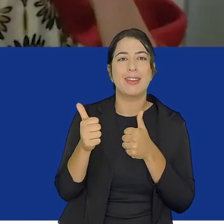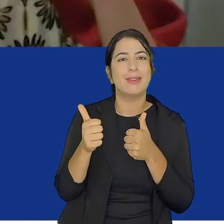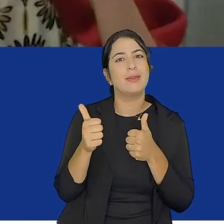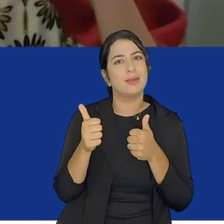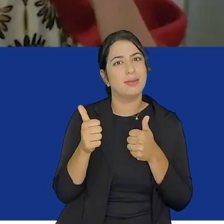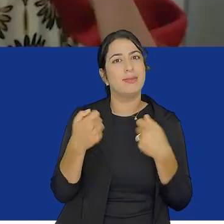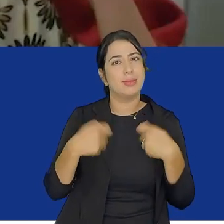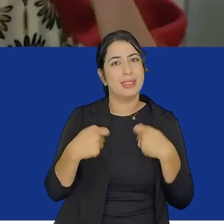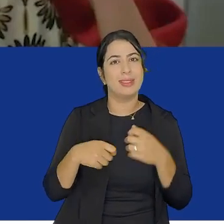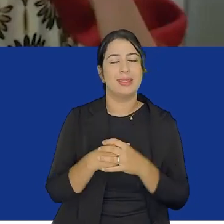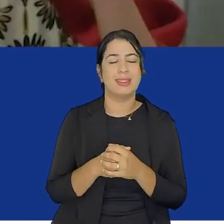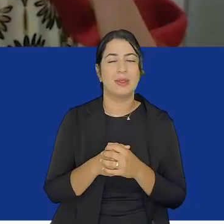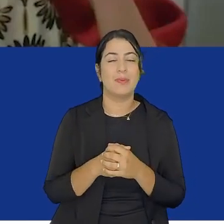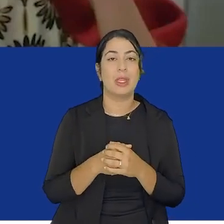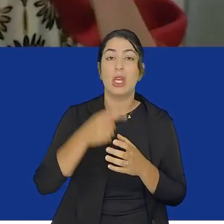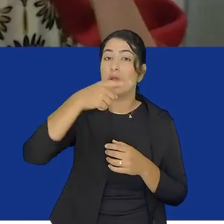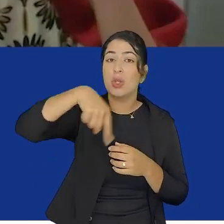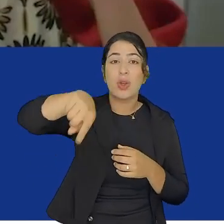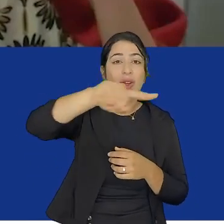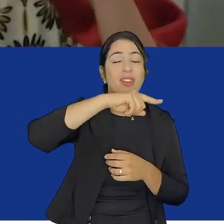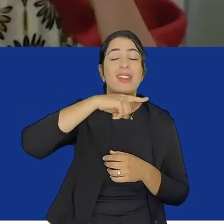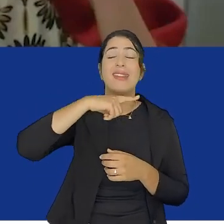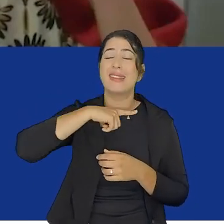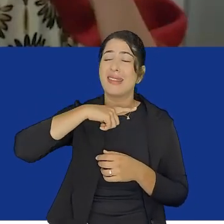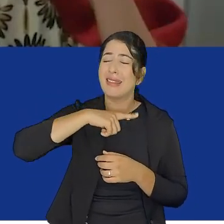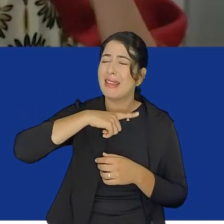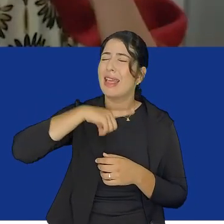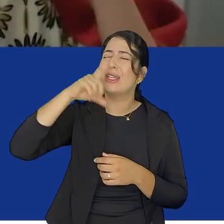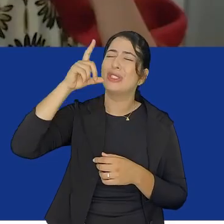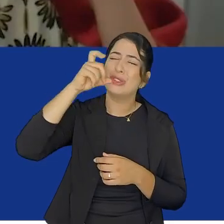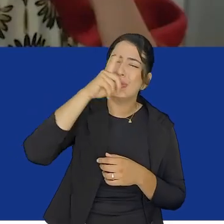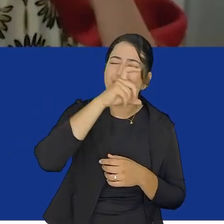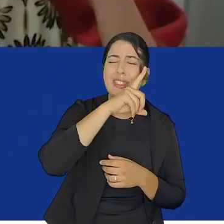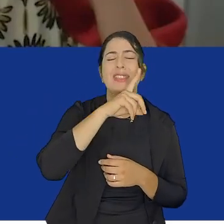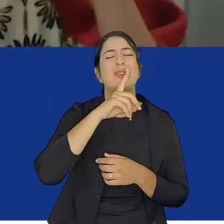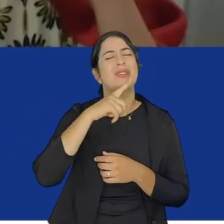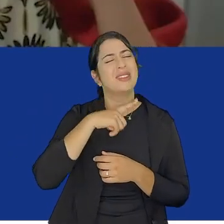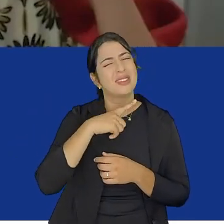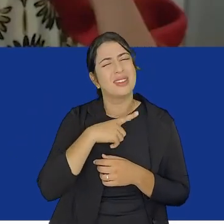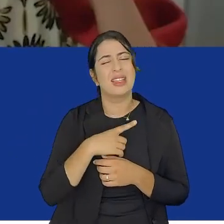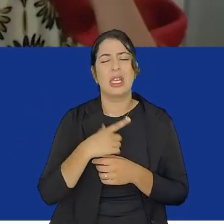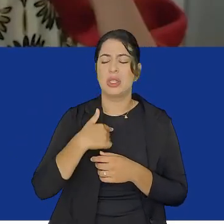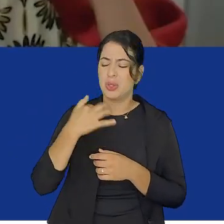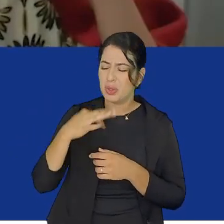Todos nós temos as nossas dores, todos nós temos as nossas dificuldades, as nossas lacunas, e a gente vem com ela para o ambiente